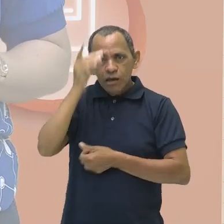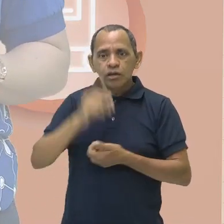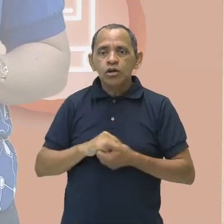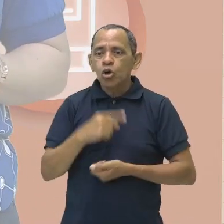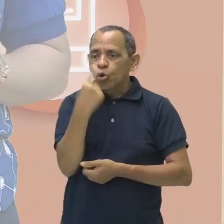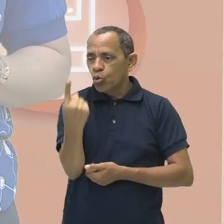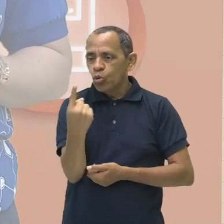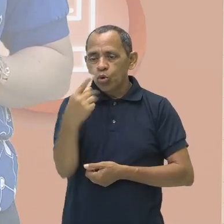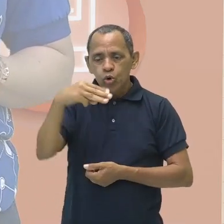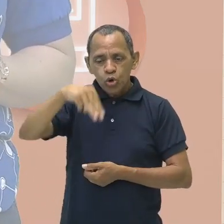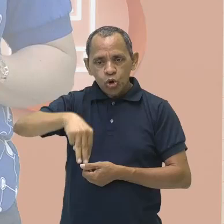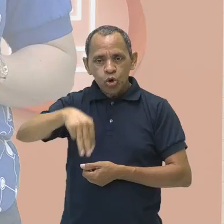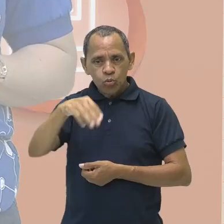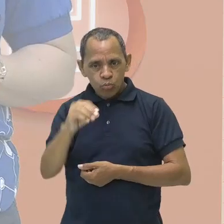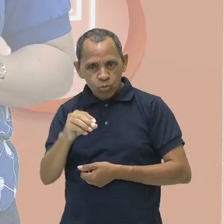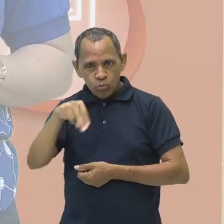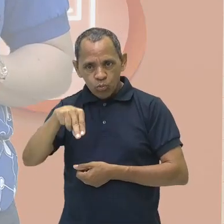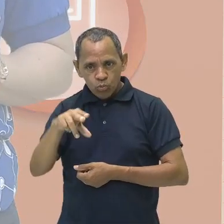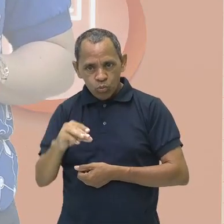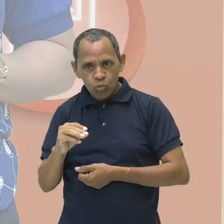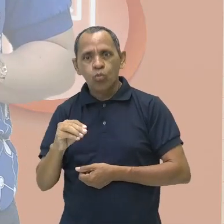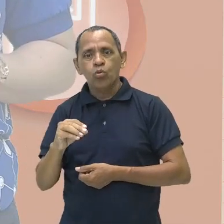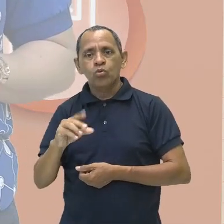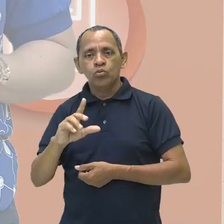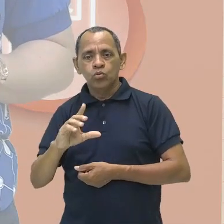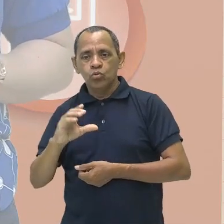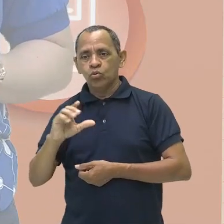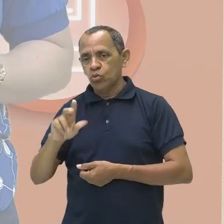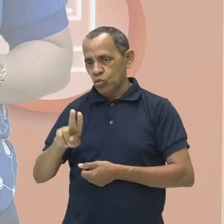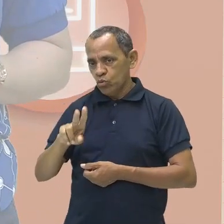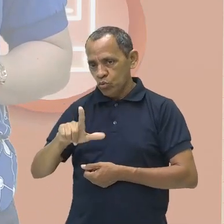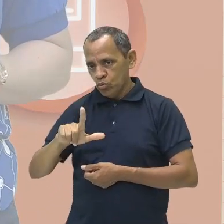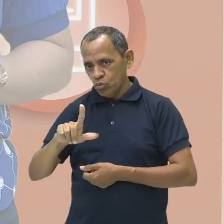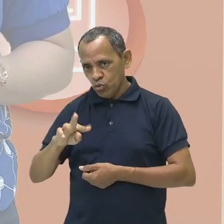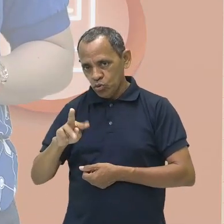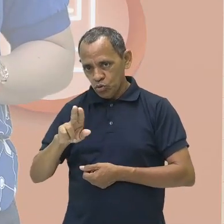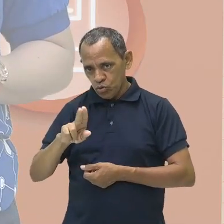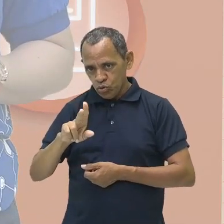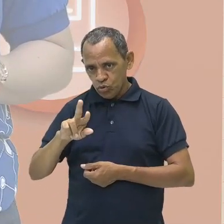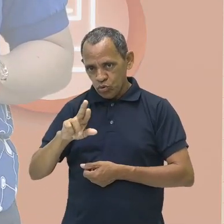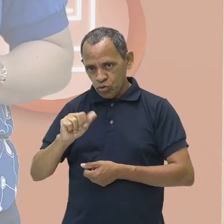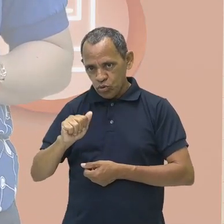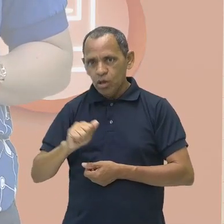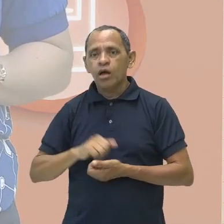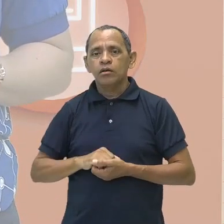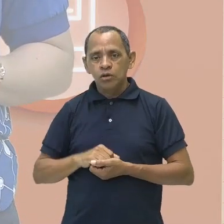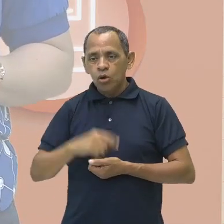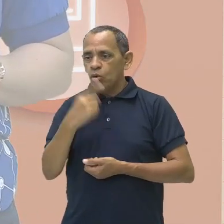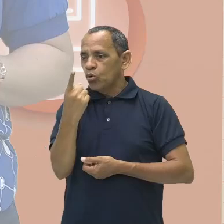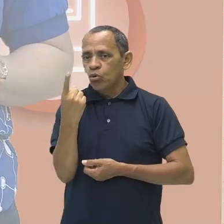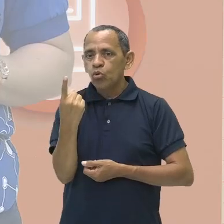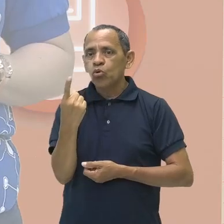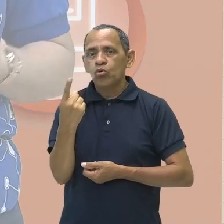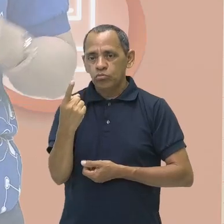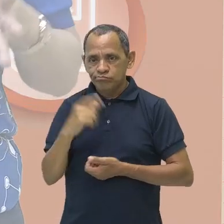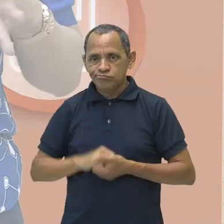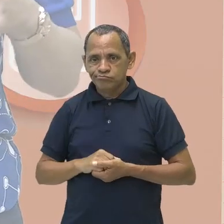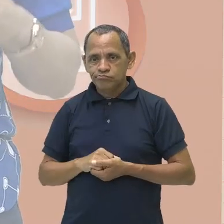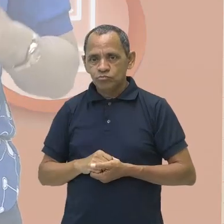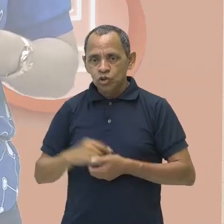único. Então, único produto que vai ser produzido dentro dessa estrutura da América